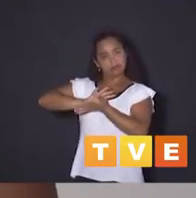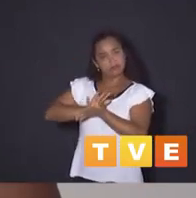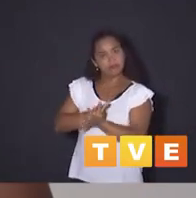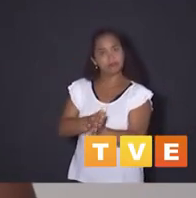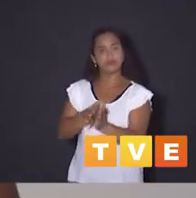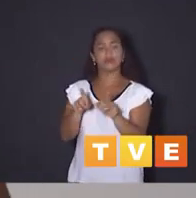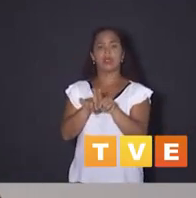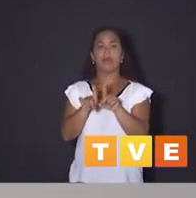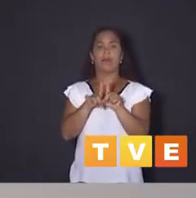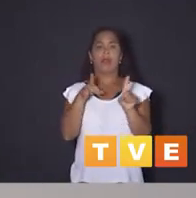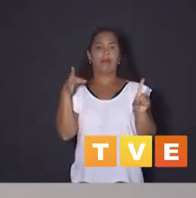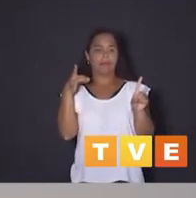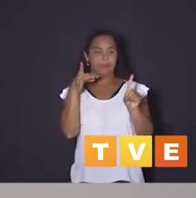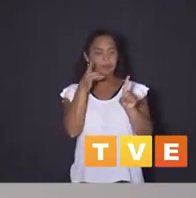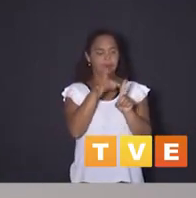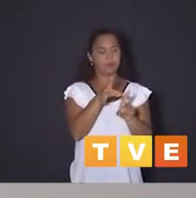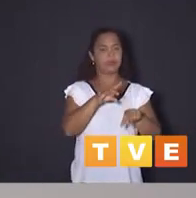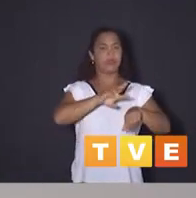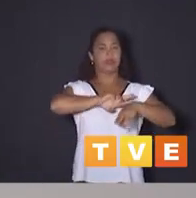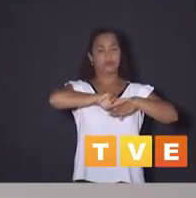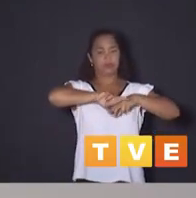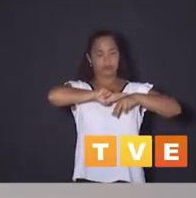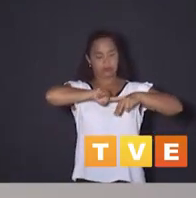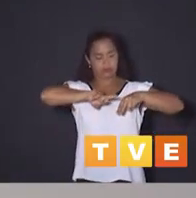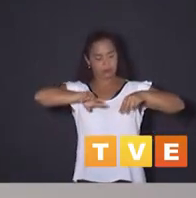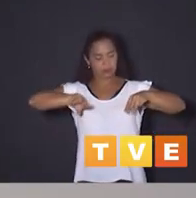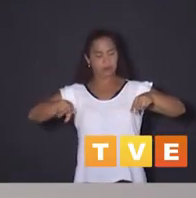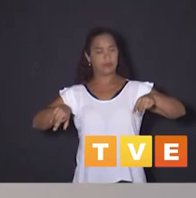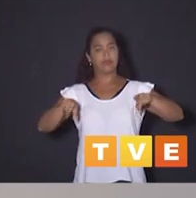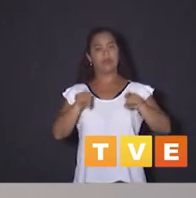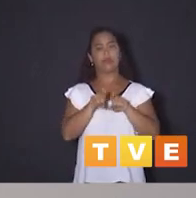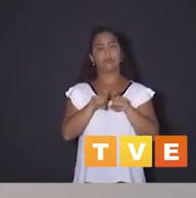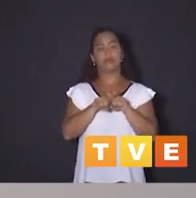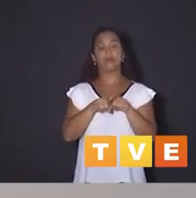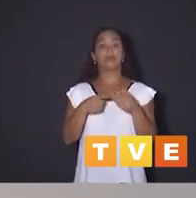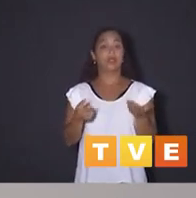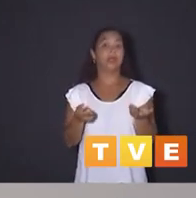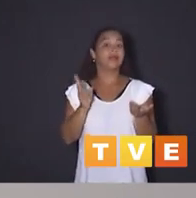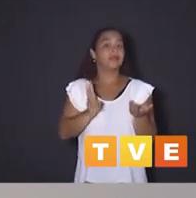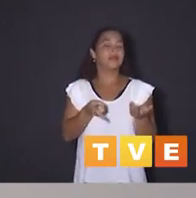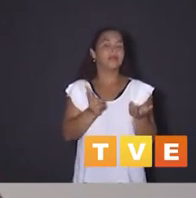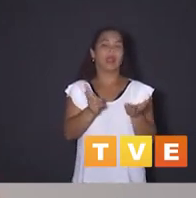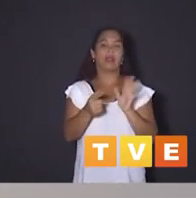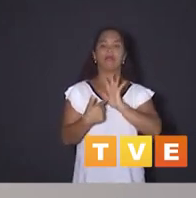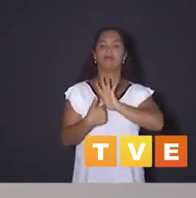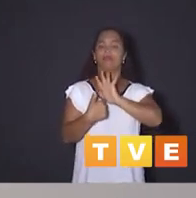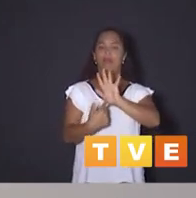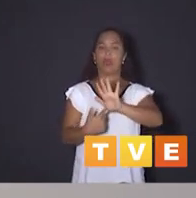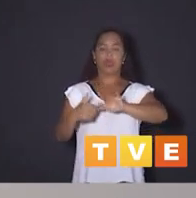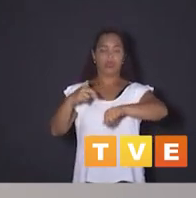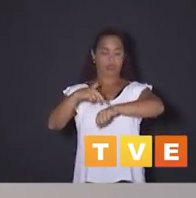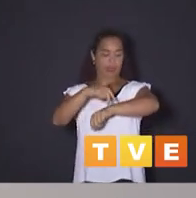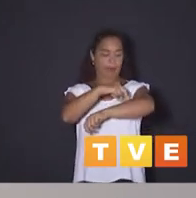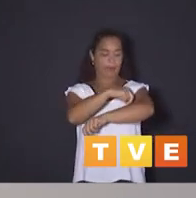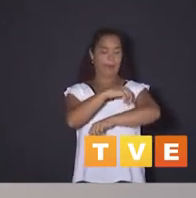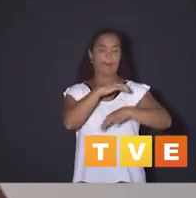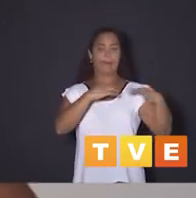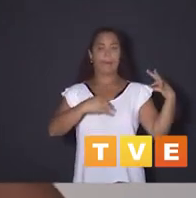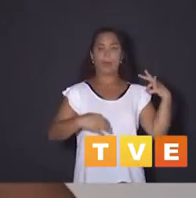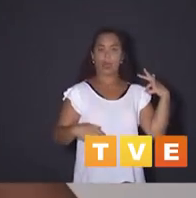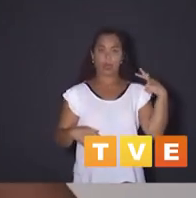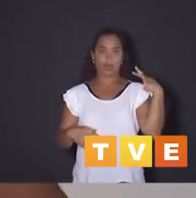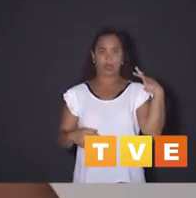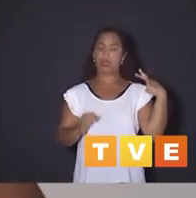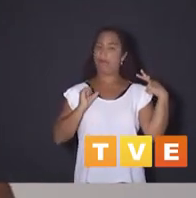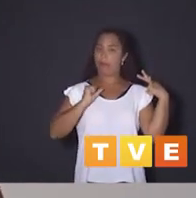e gênero feministas é eu sempre trago exemplos do que a moda é capaz nem de como